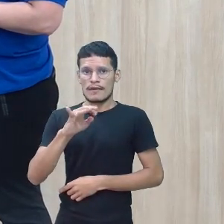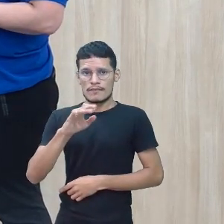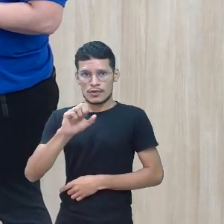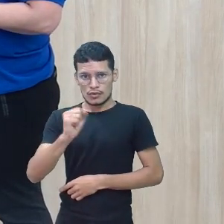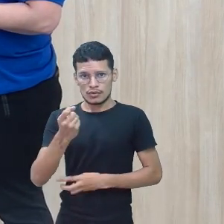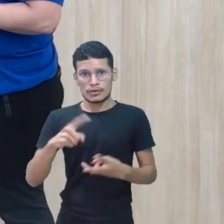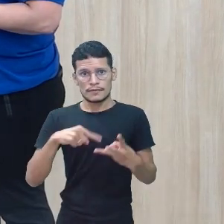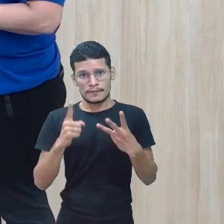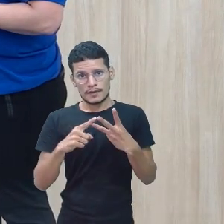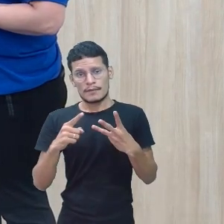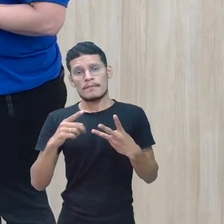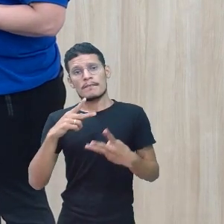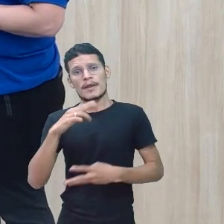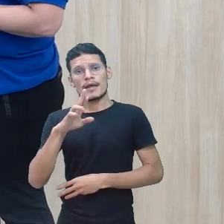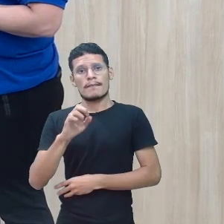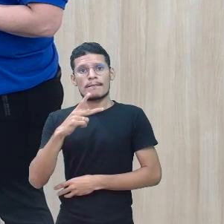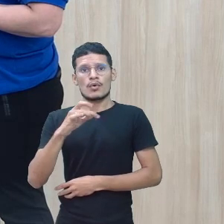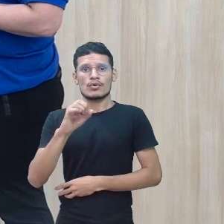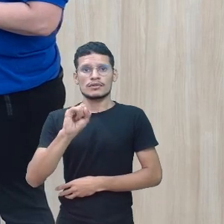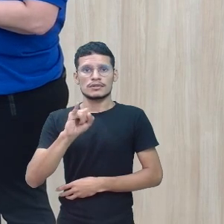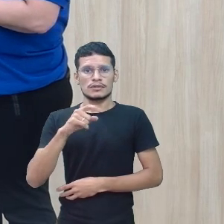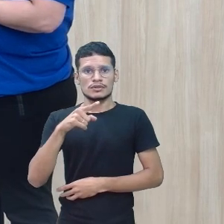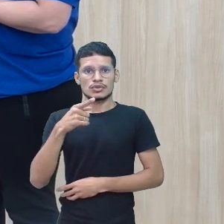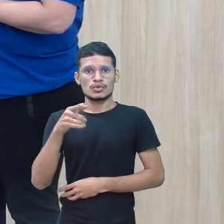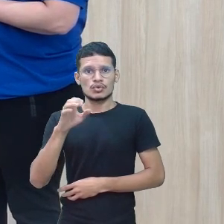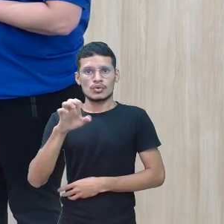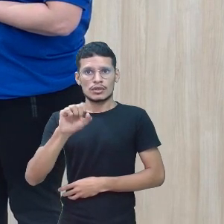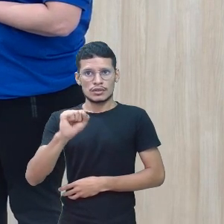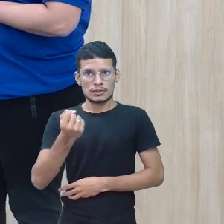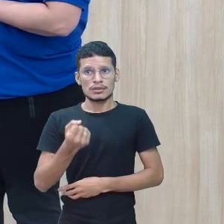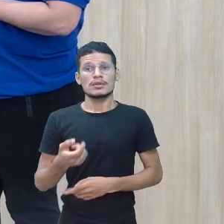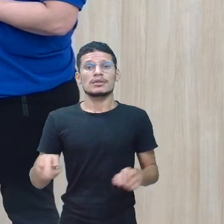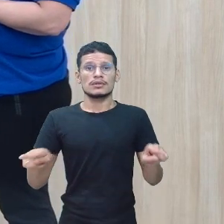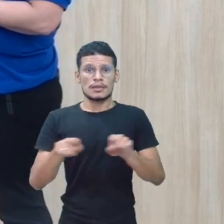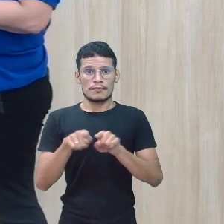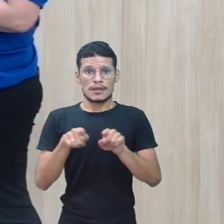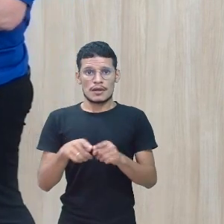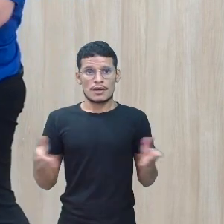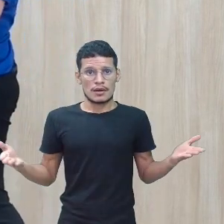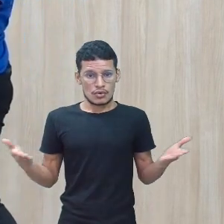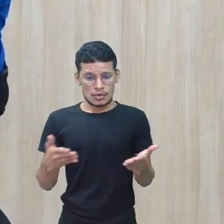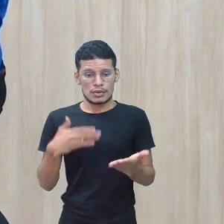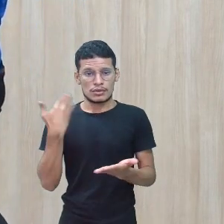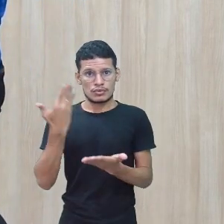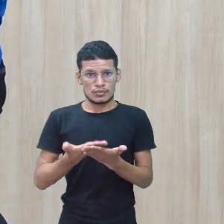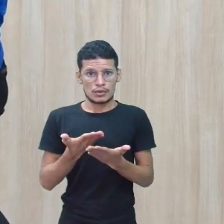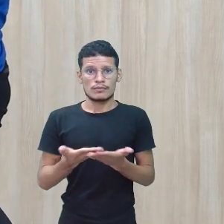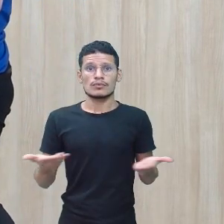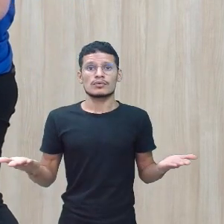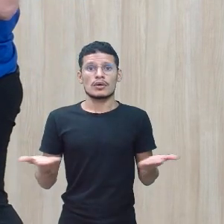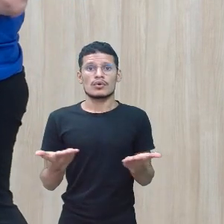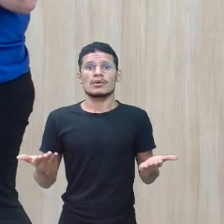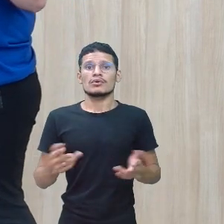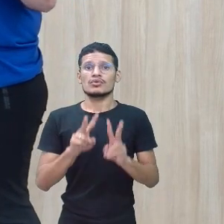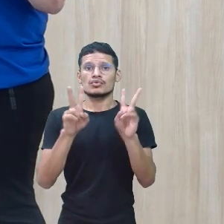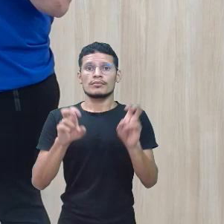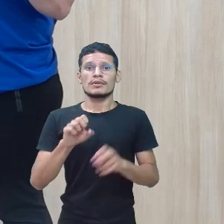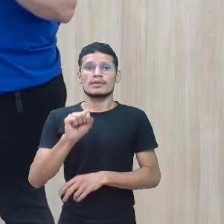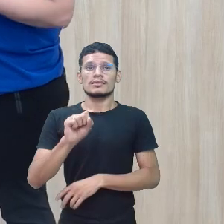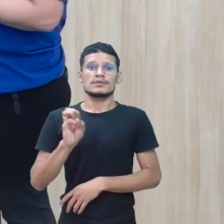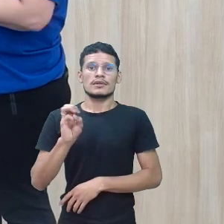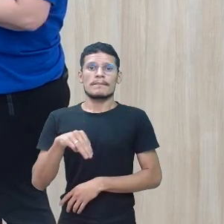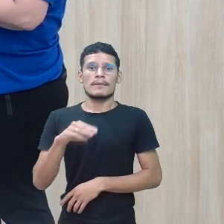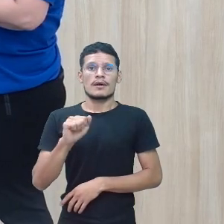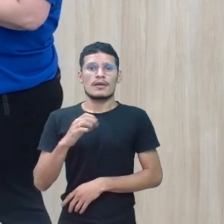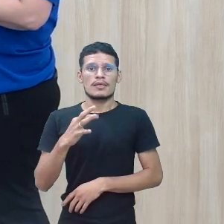as preposições. E agora, não é? Nós vimos também esse valor semântico,